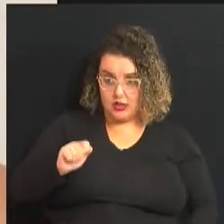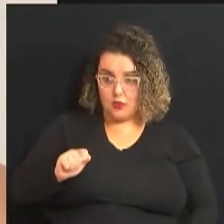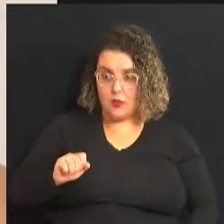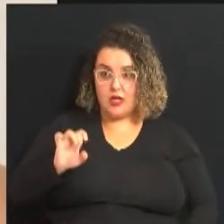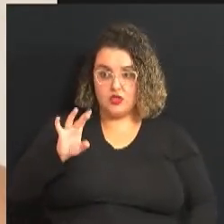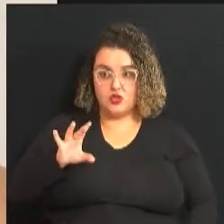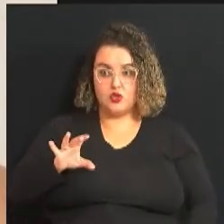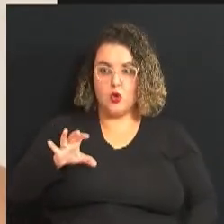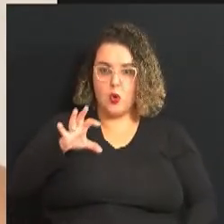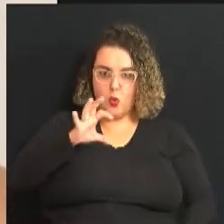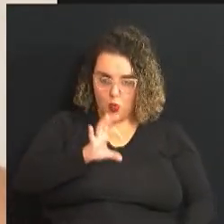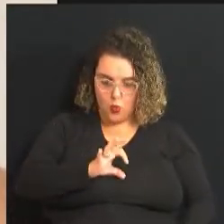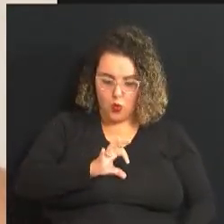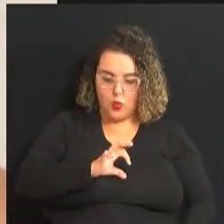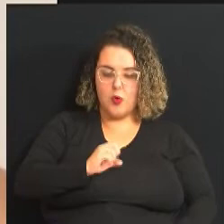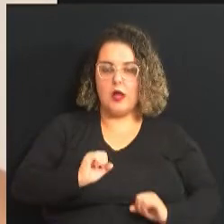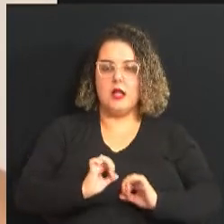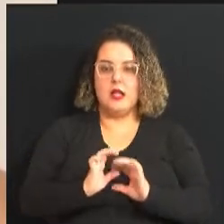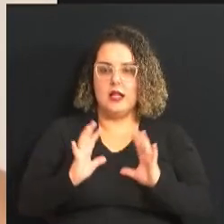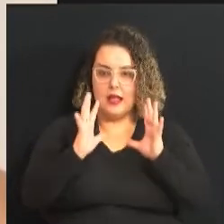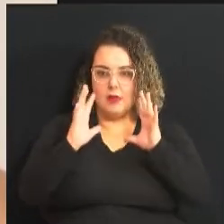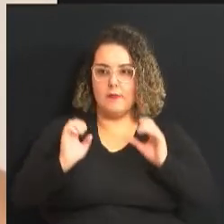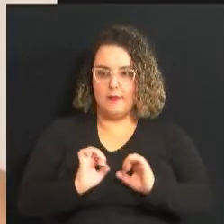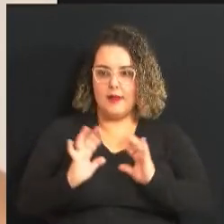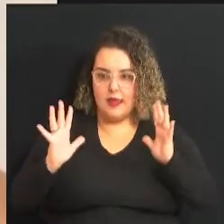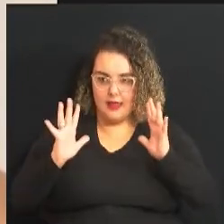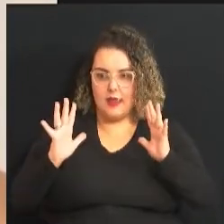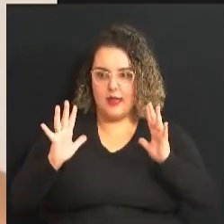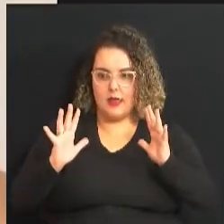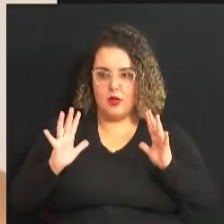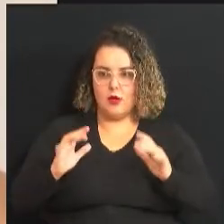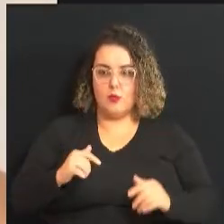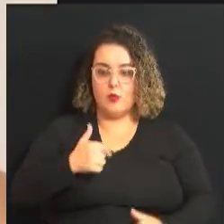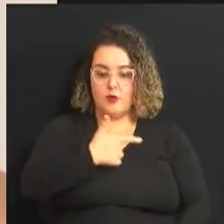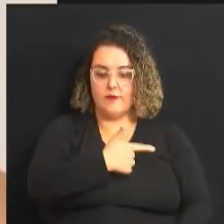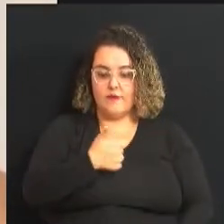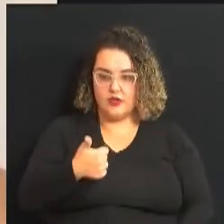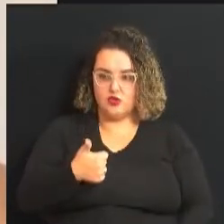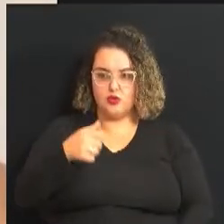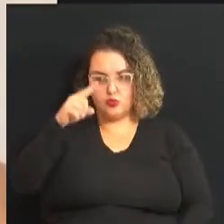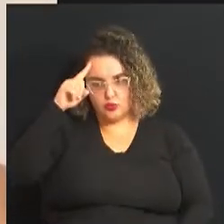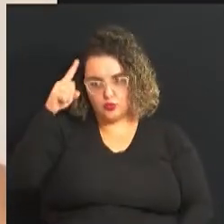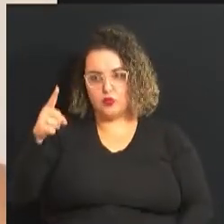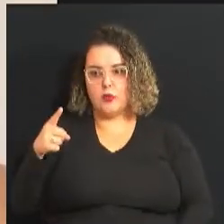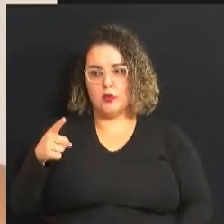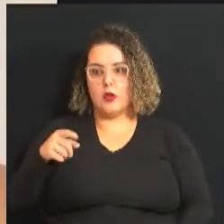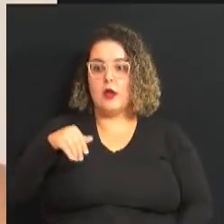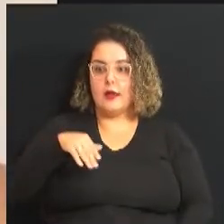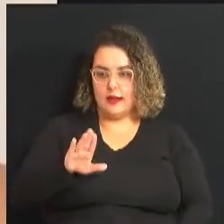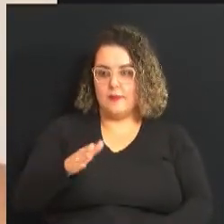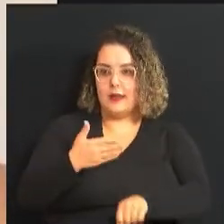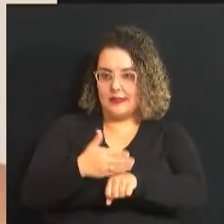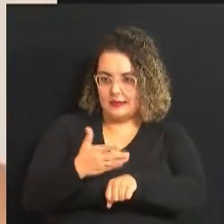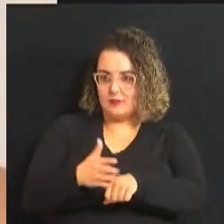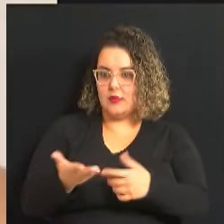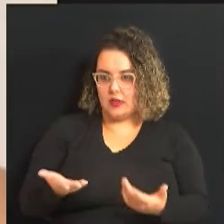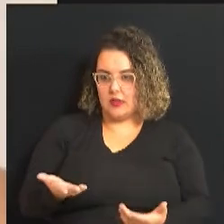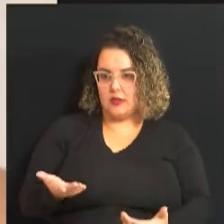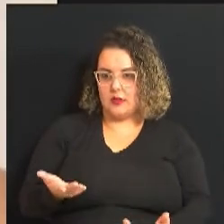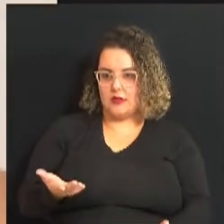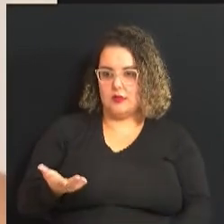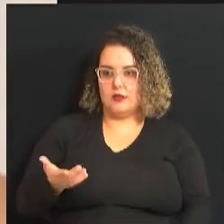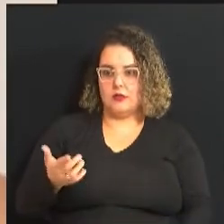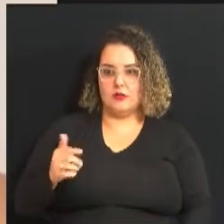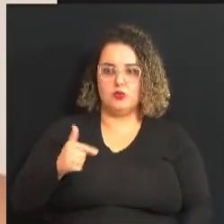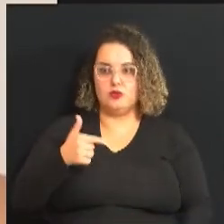ele libera hormônios por 21 dias. Então, o anel, ele é mais prático nesse sentido. Não existe essa